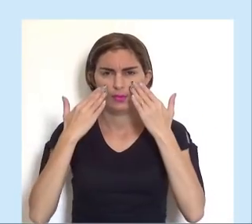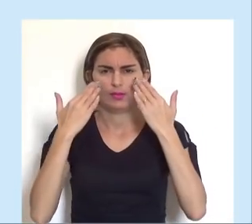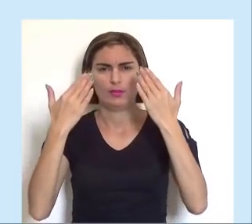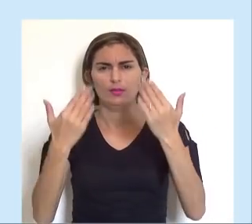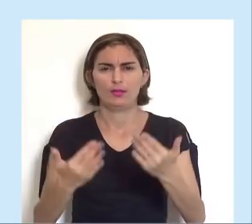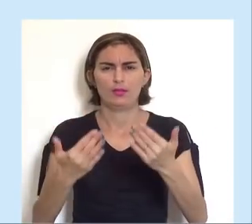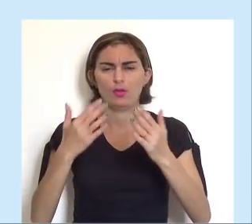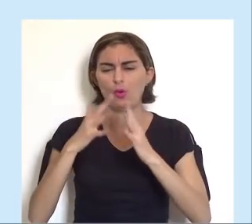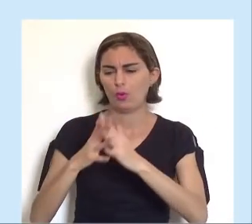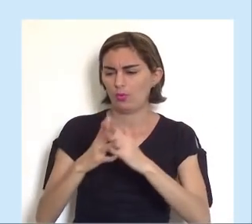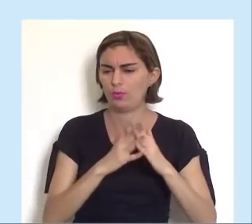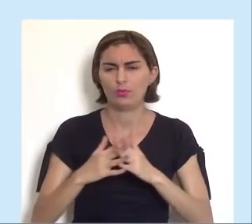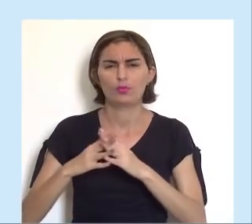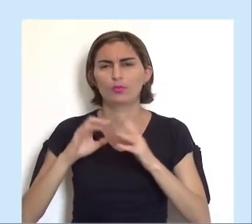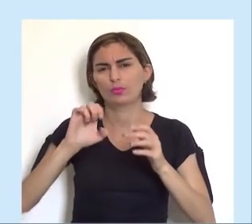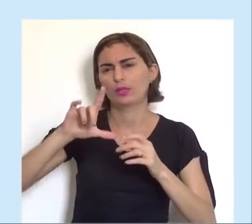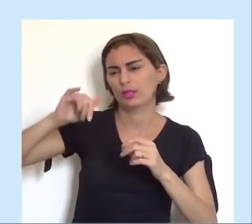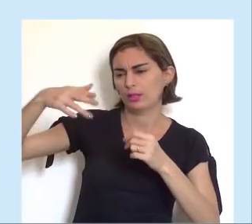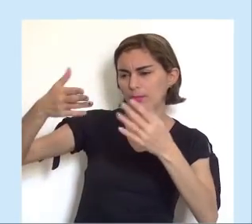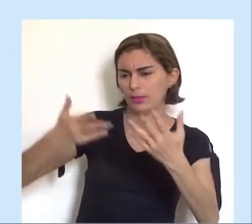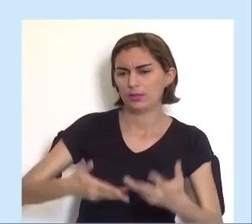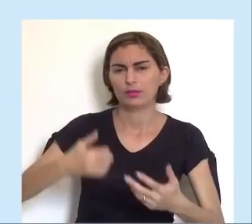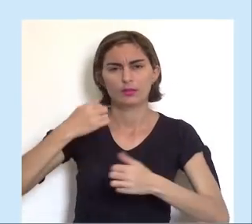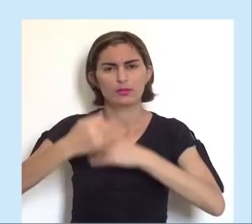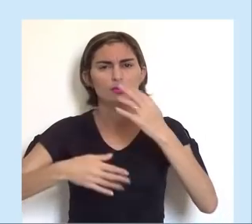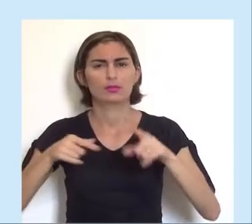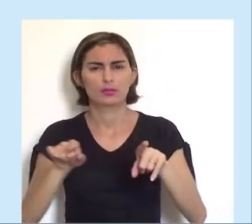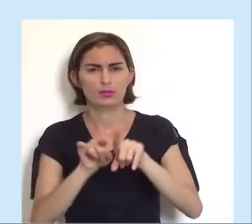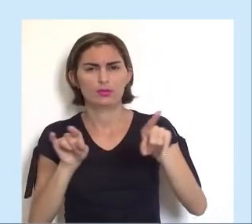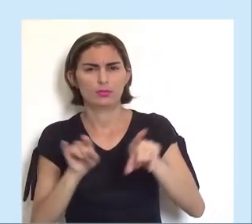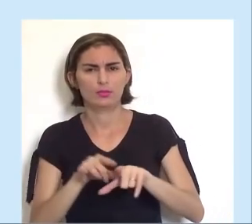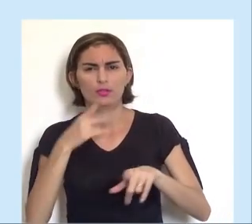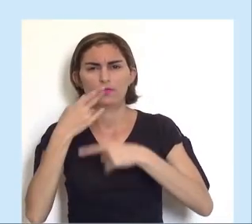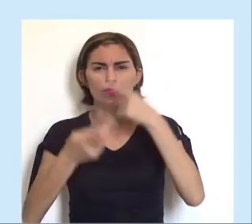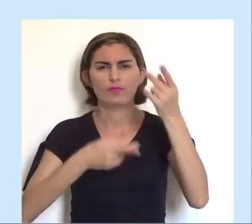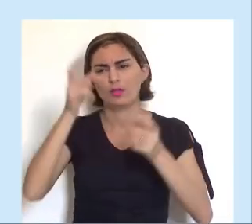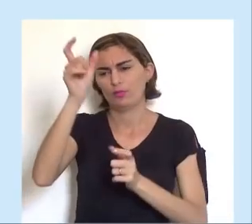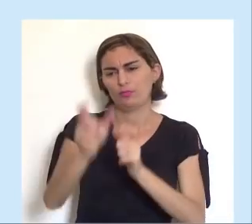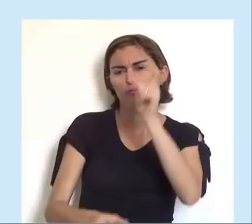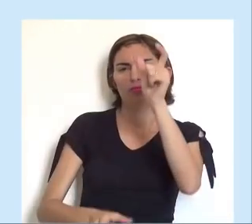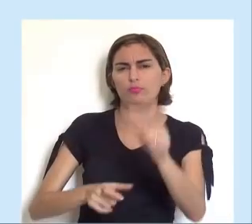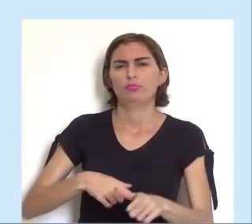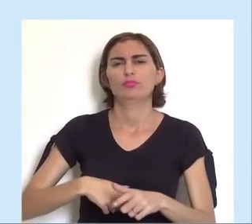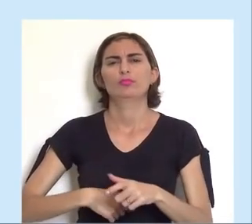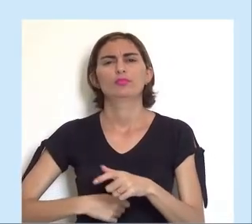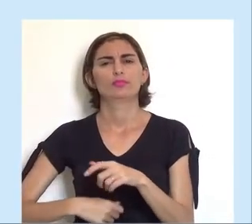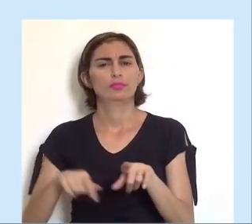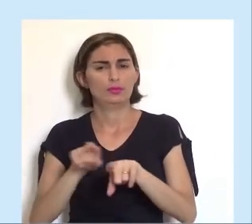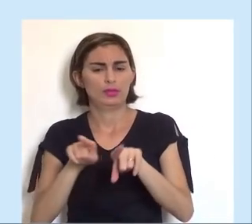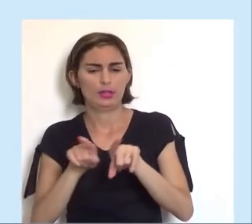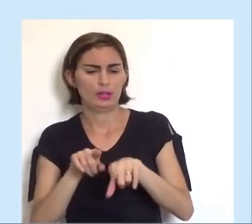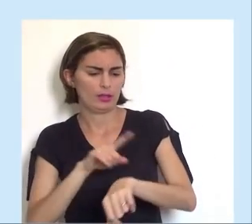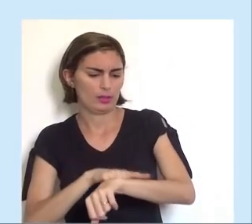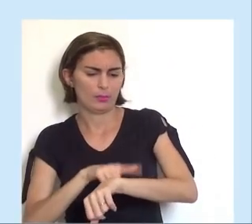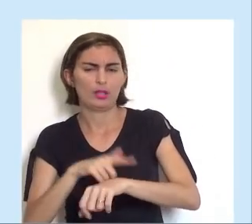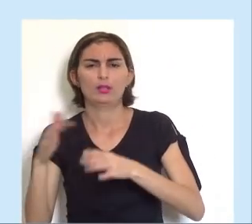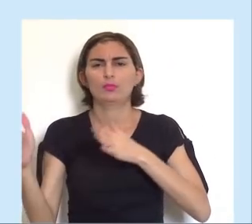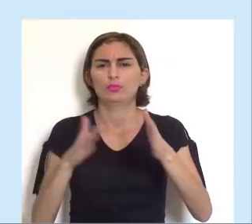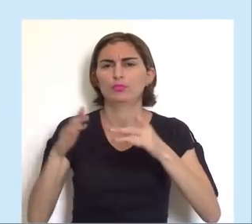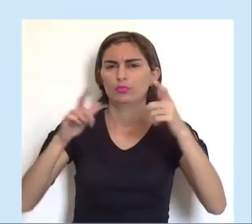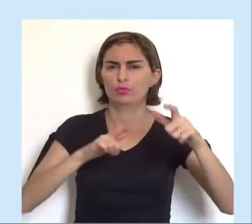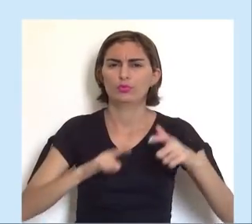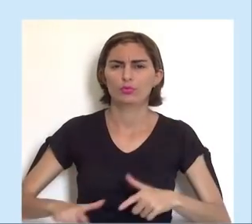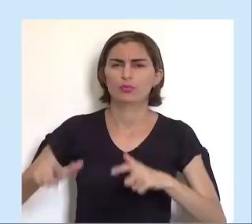apresentação, a complicação, o clímax e o desfecho. A gente também já falou dos personagens. tempo, lugar, espaço